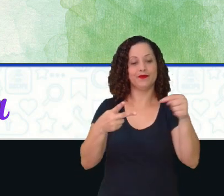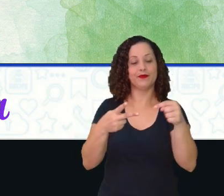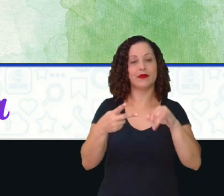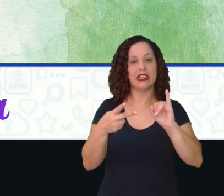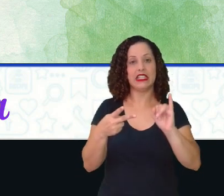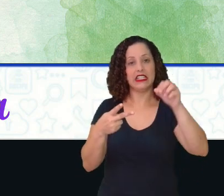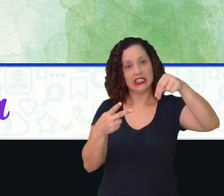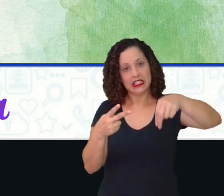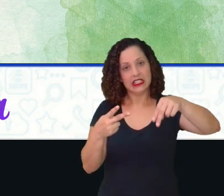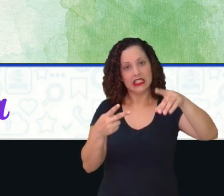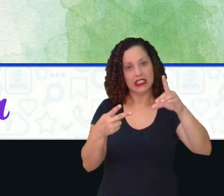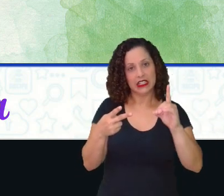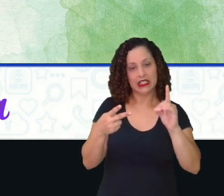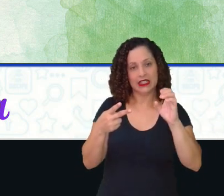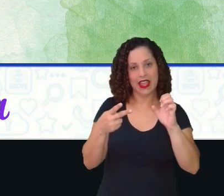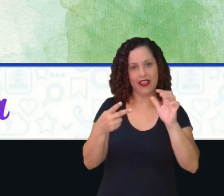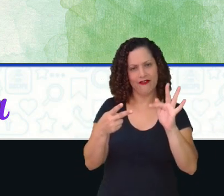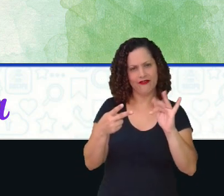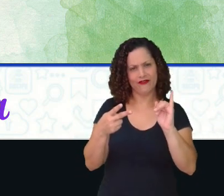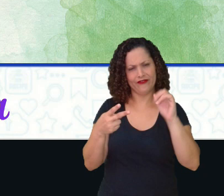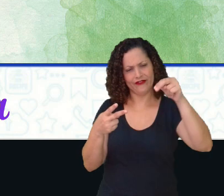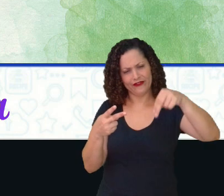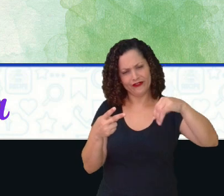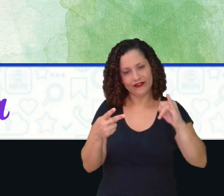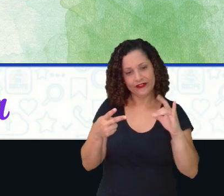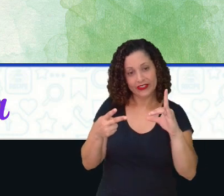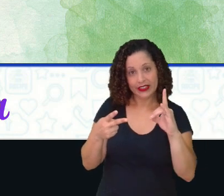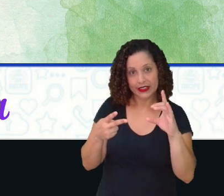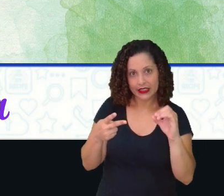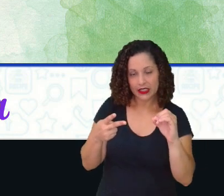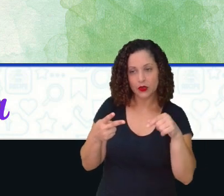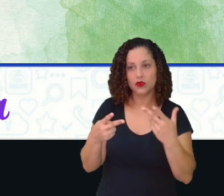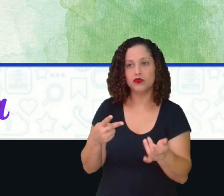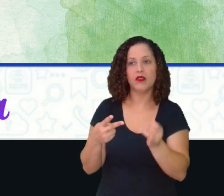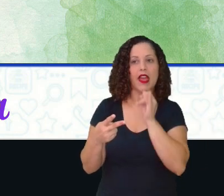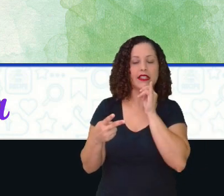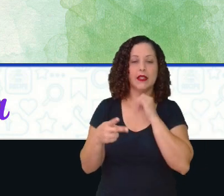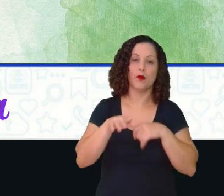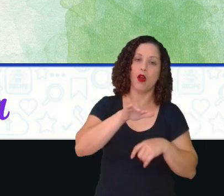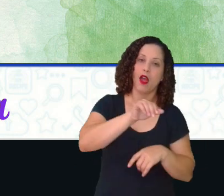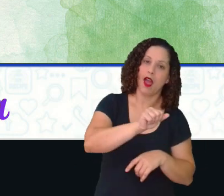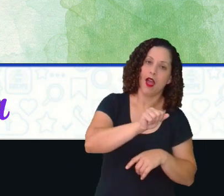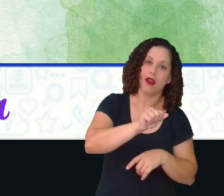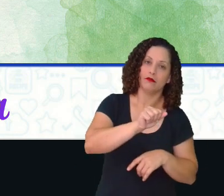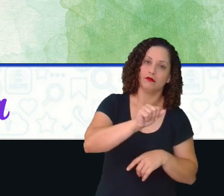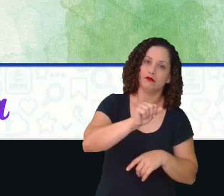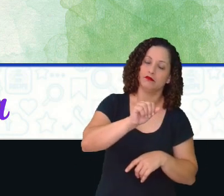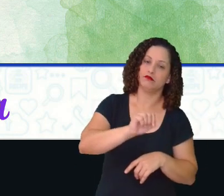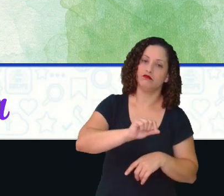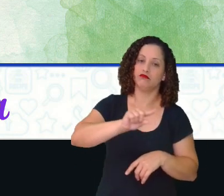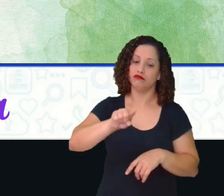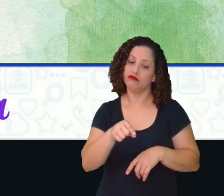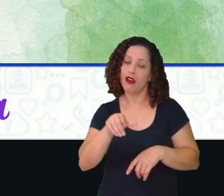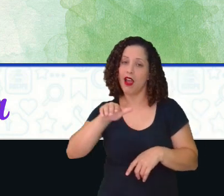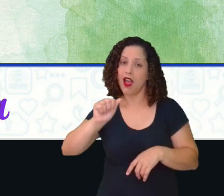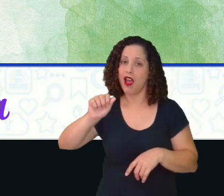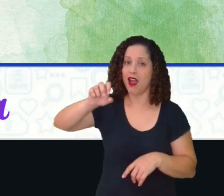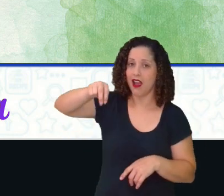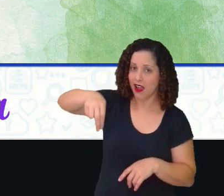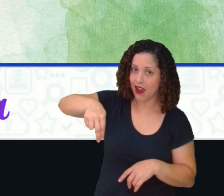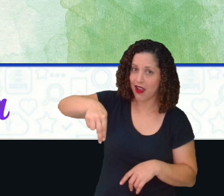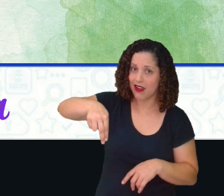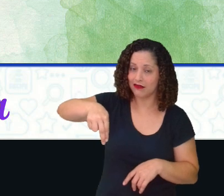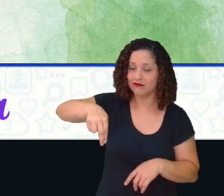indefinido, em inglês é o a ou an, né? Ou a ou an, né? Is used before noun that is general or